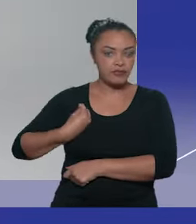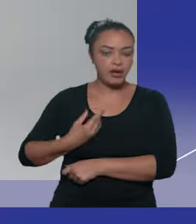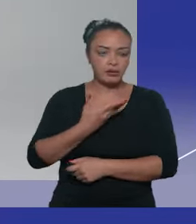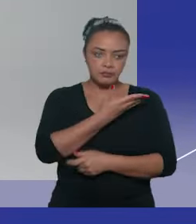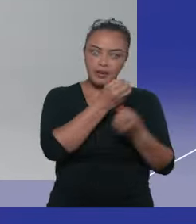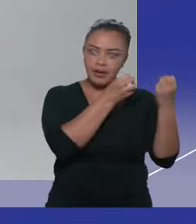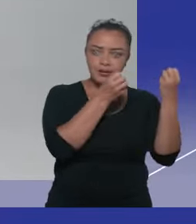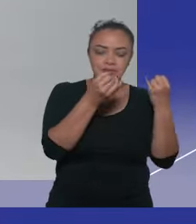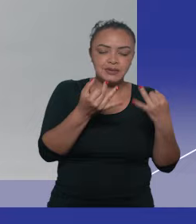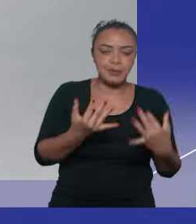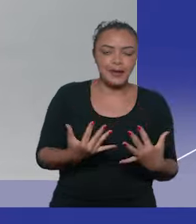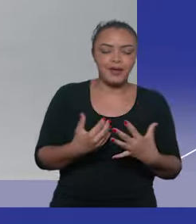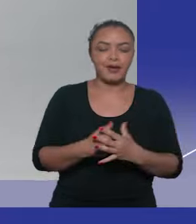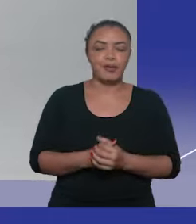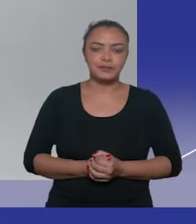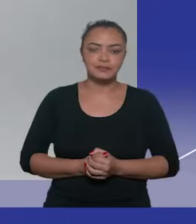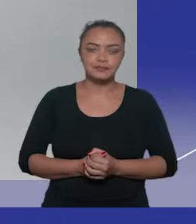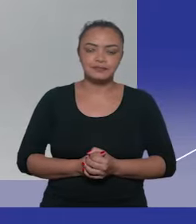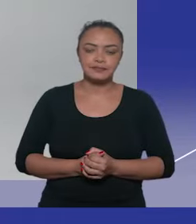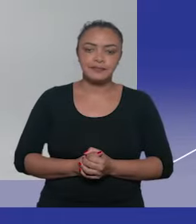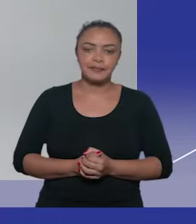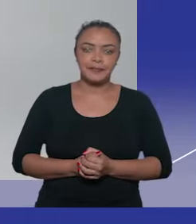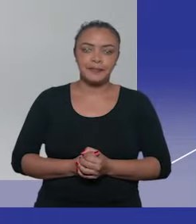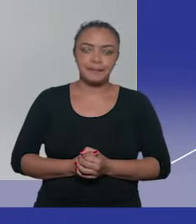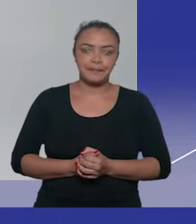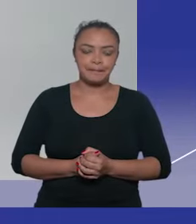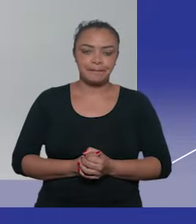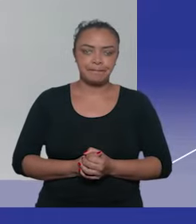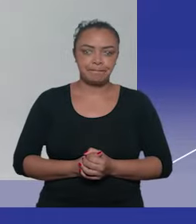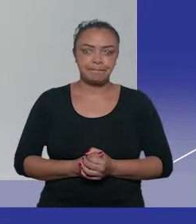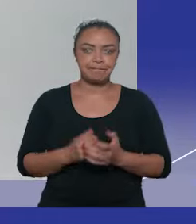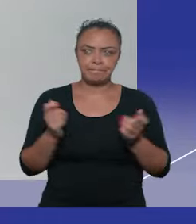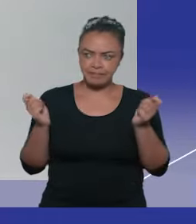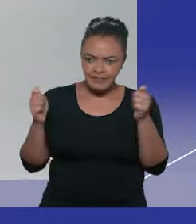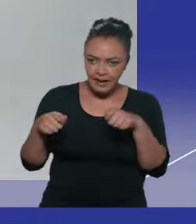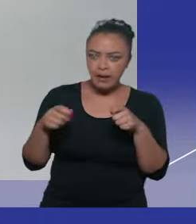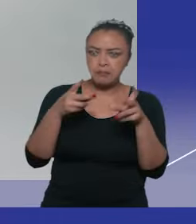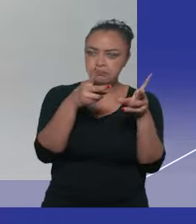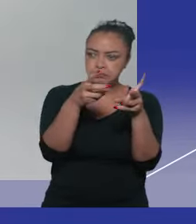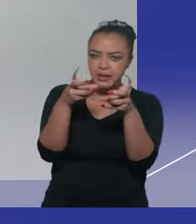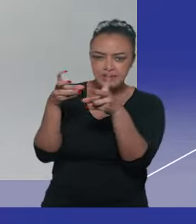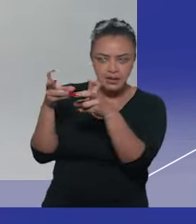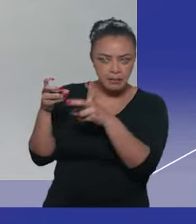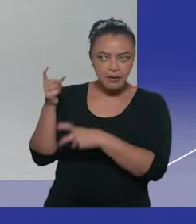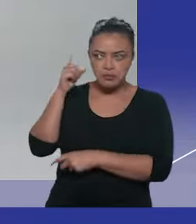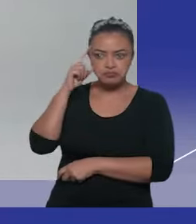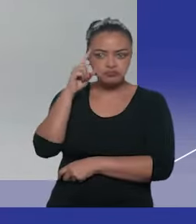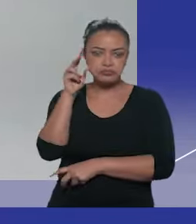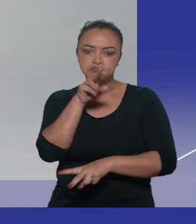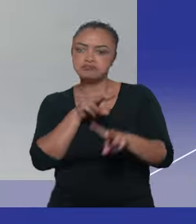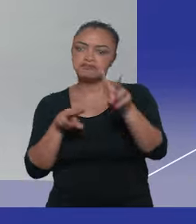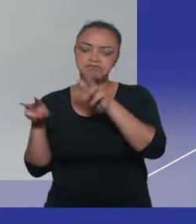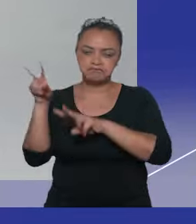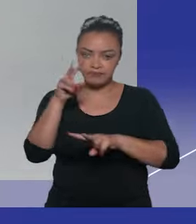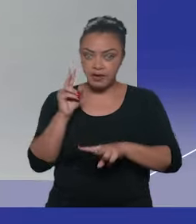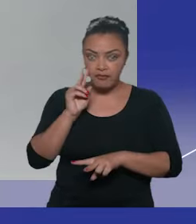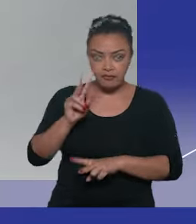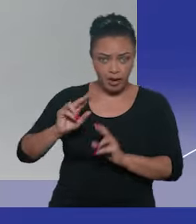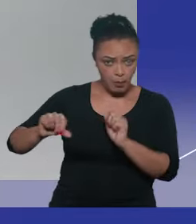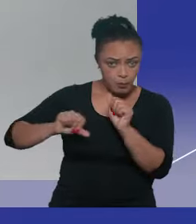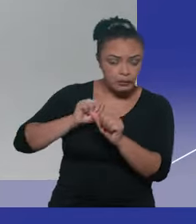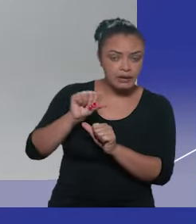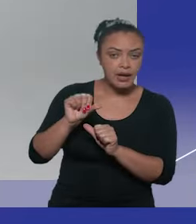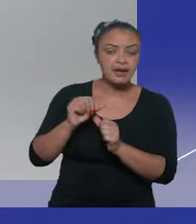isso que a Miriam comentou, realmente assim, é visível no dia a dia de vocês toda